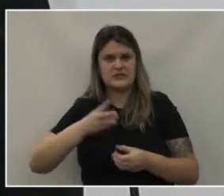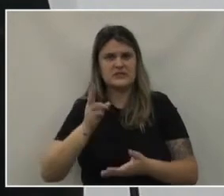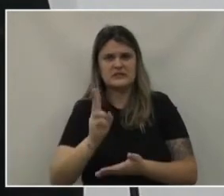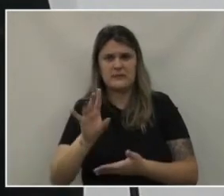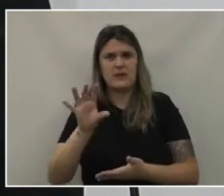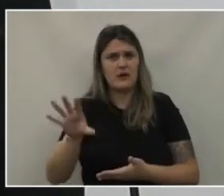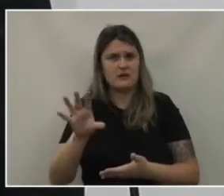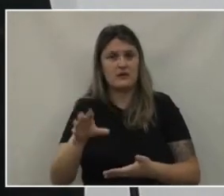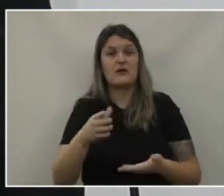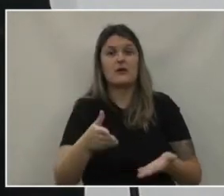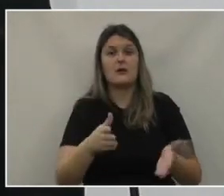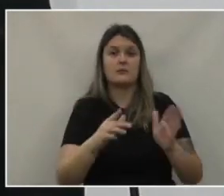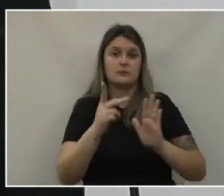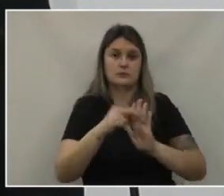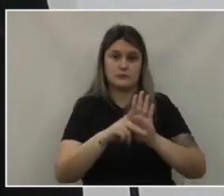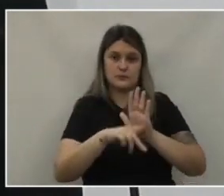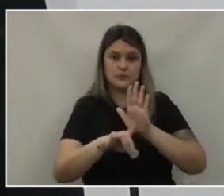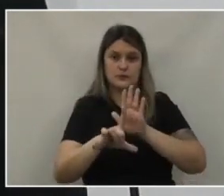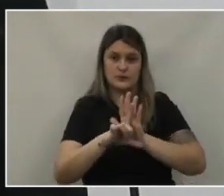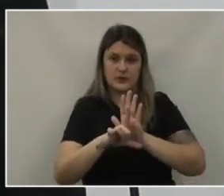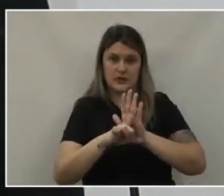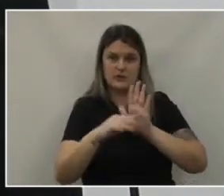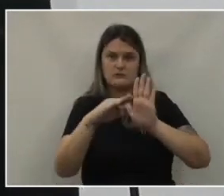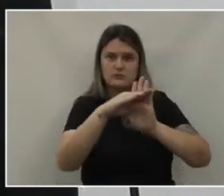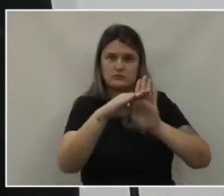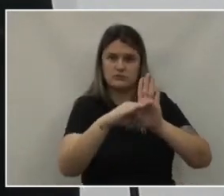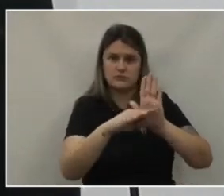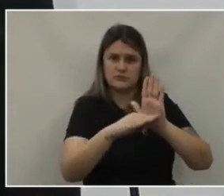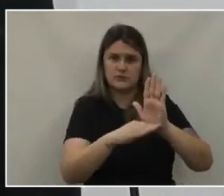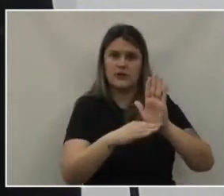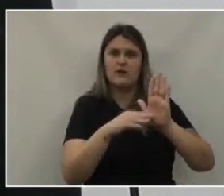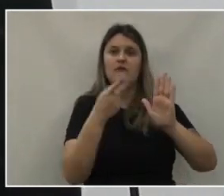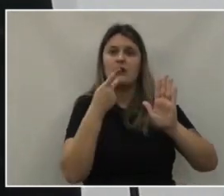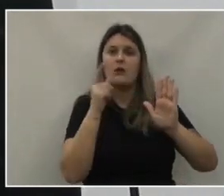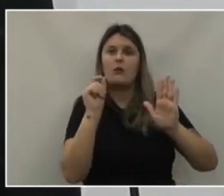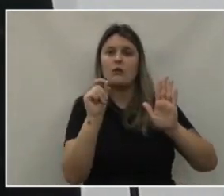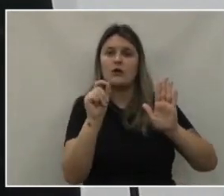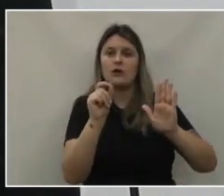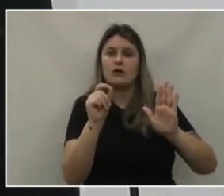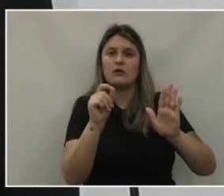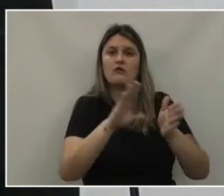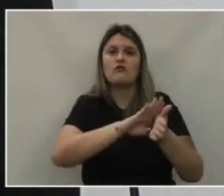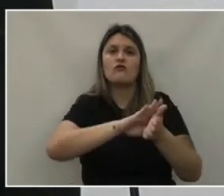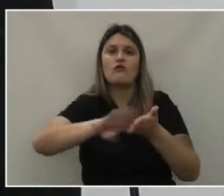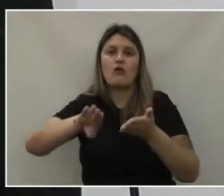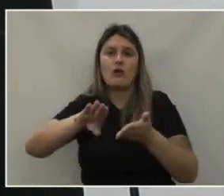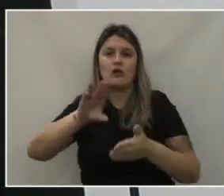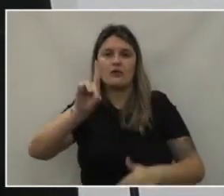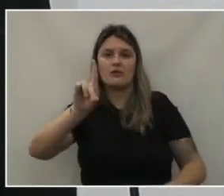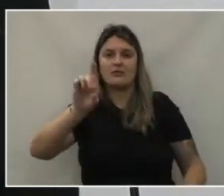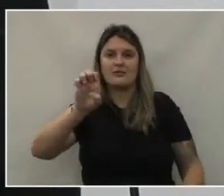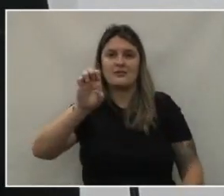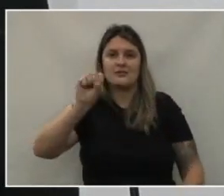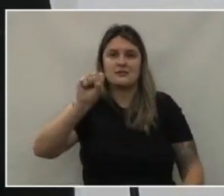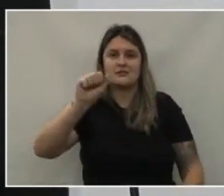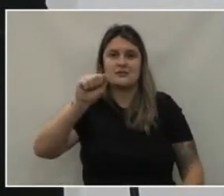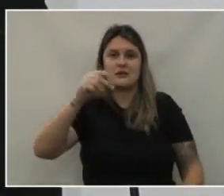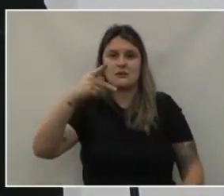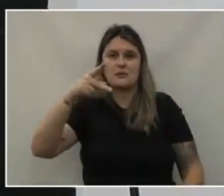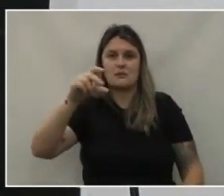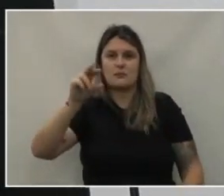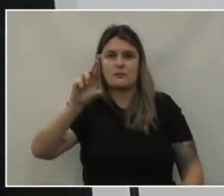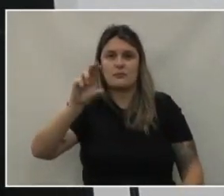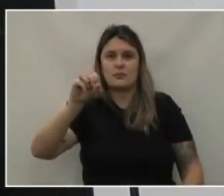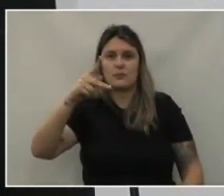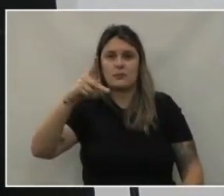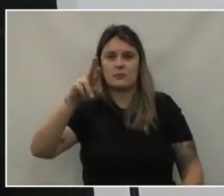forma, ele vem um projeto de lei que dispõe sempre sobre o quê? Desapropriação. Indenização